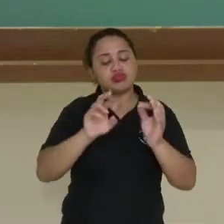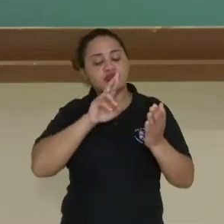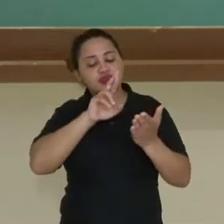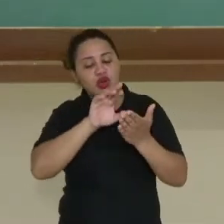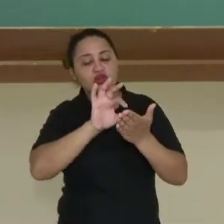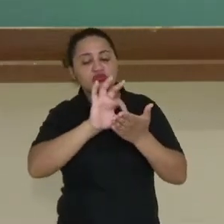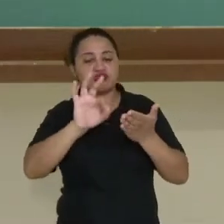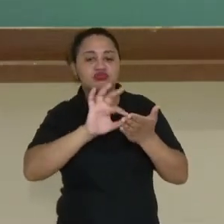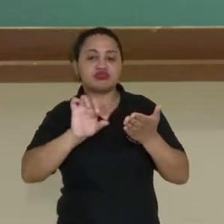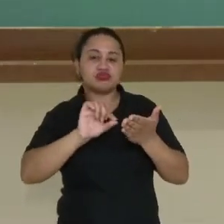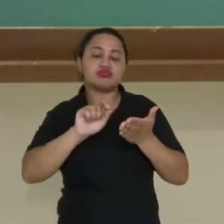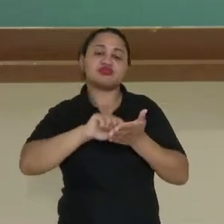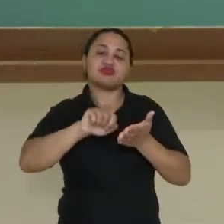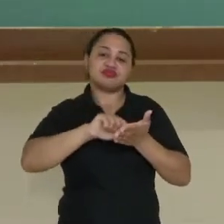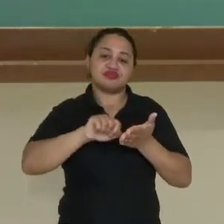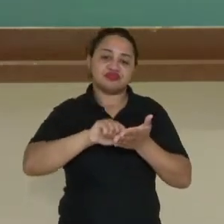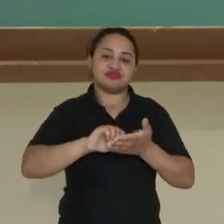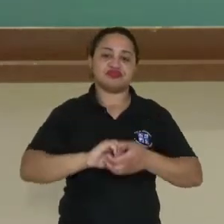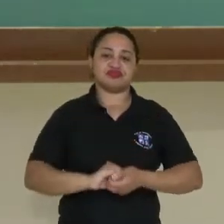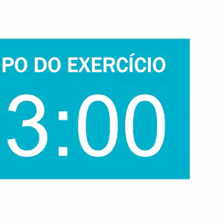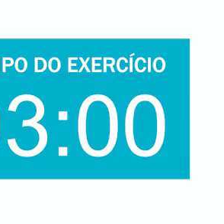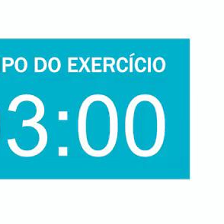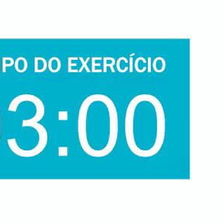conta de responder a nossa segunda questão.